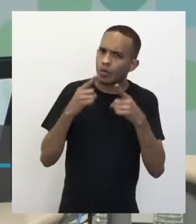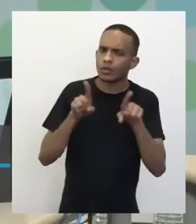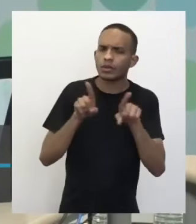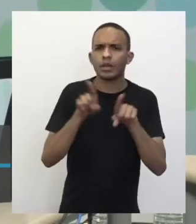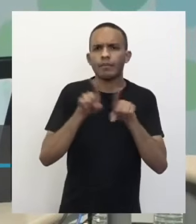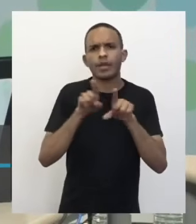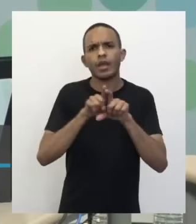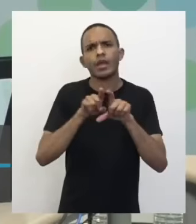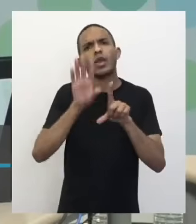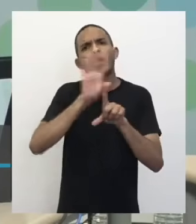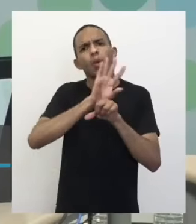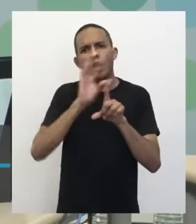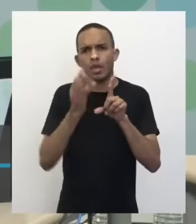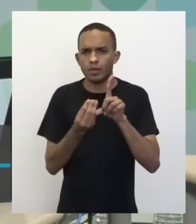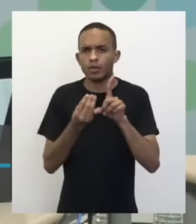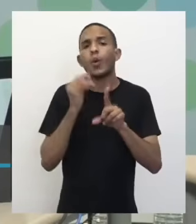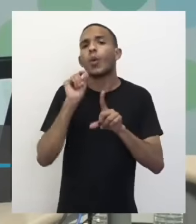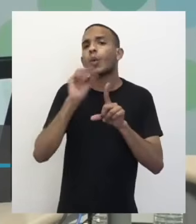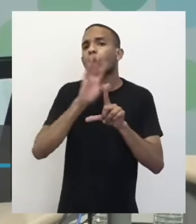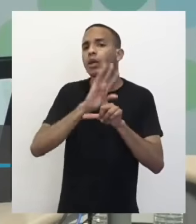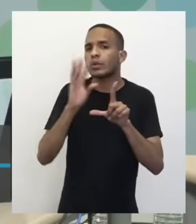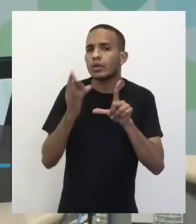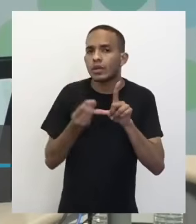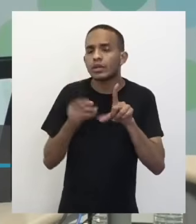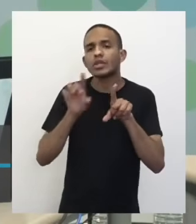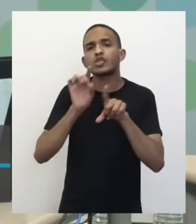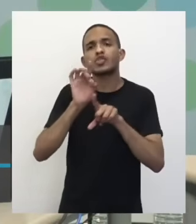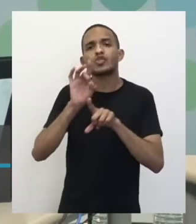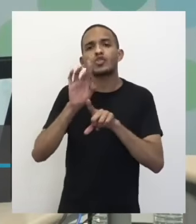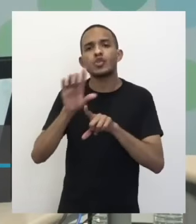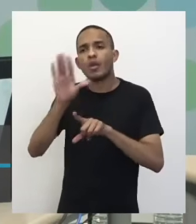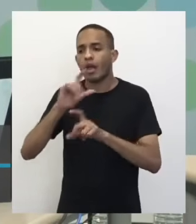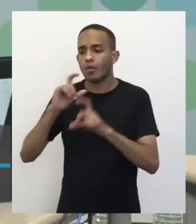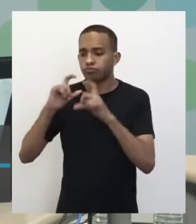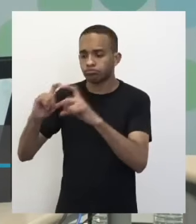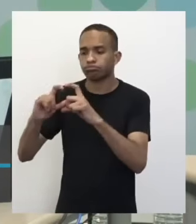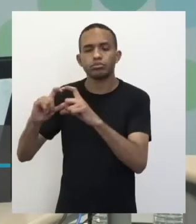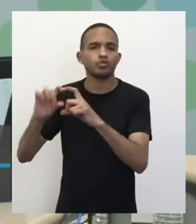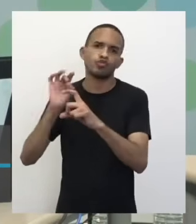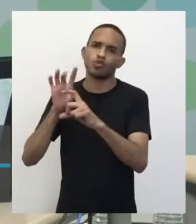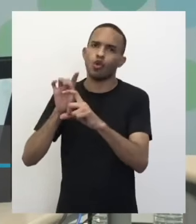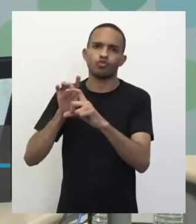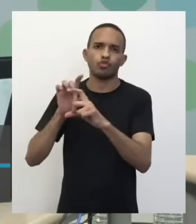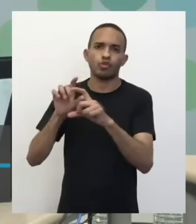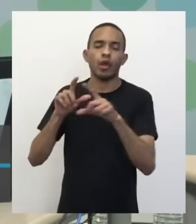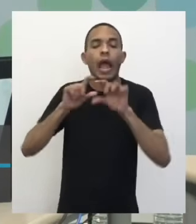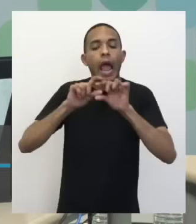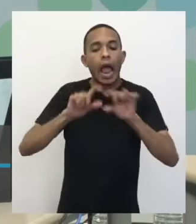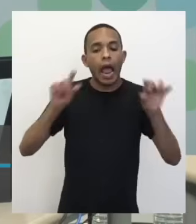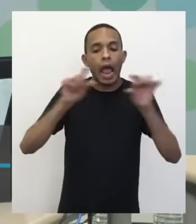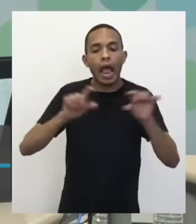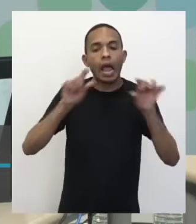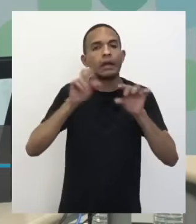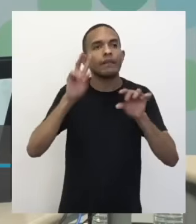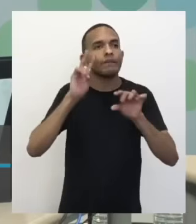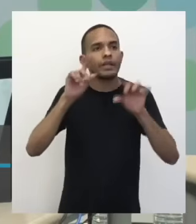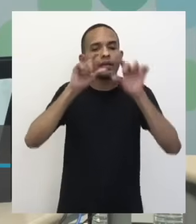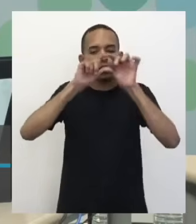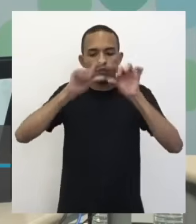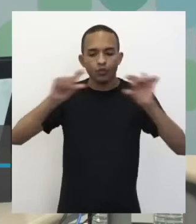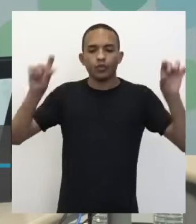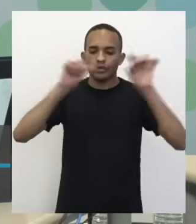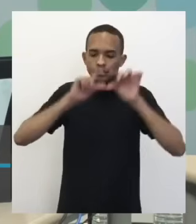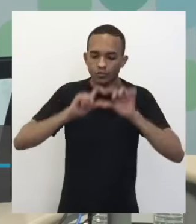A diferença é que o cartoon, ela aparece num campo só, é um quadrinho só, tá? A tirinha não, a gente vai ver uma sequência aí